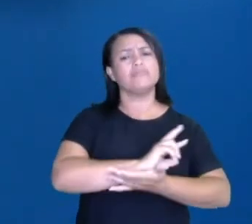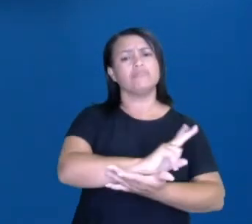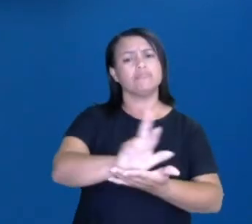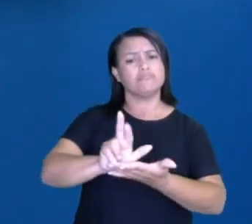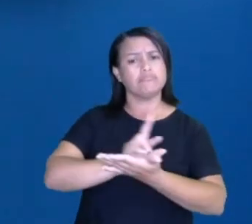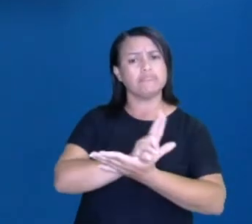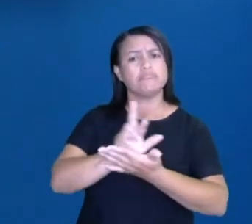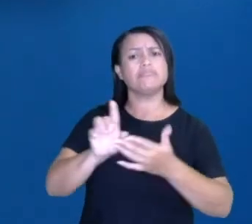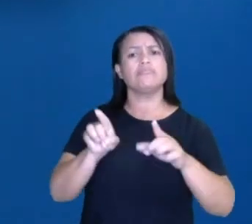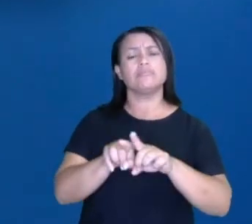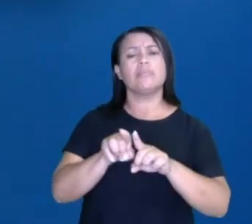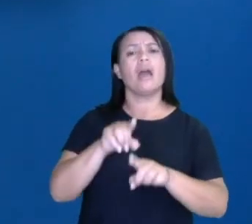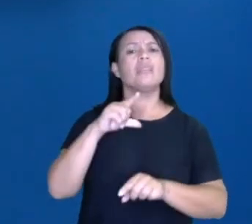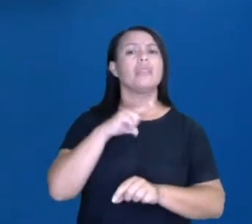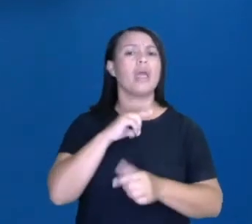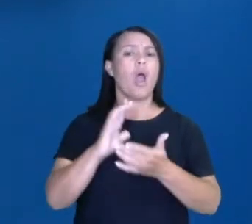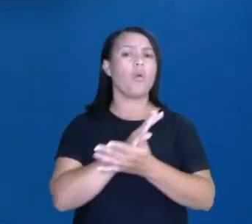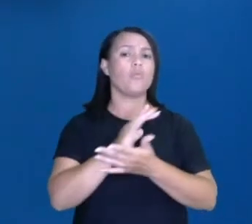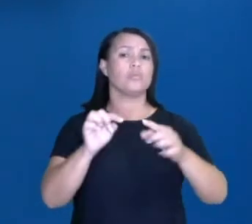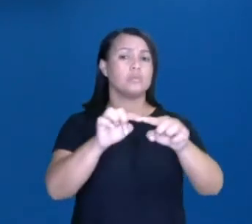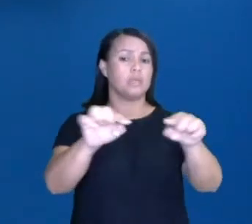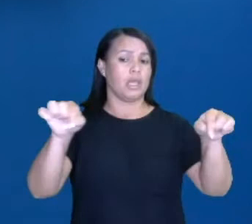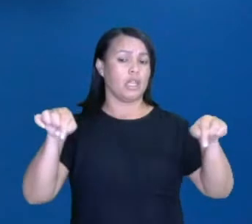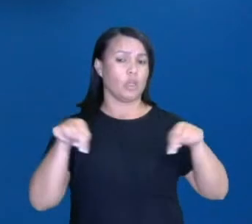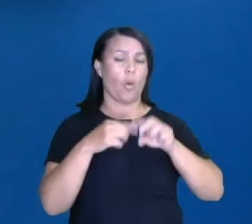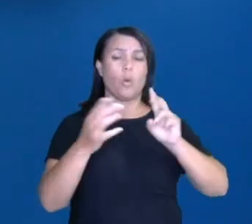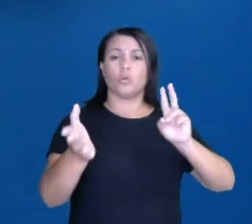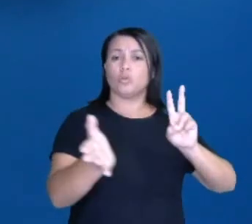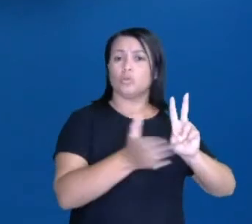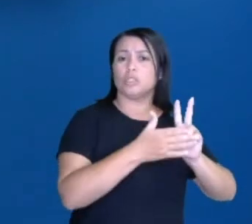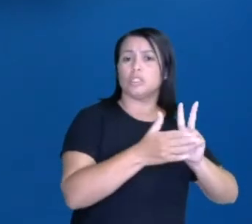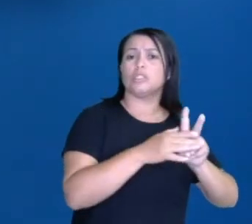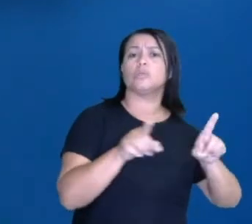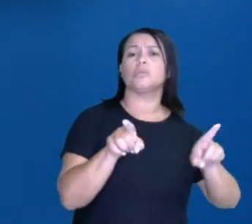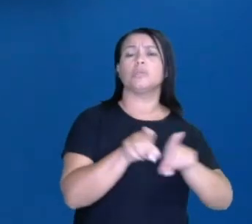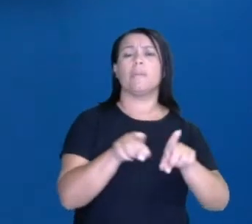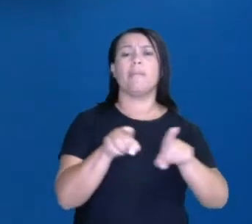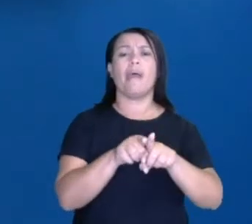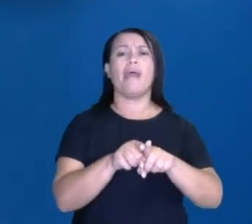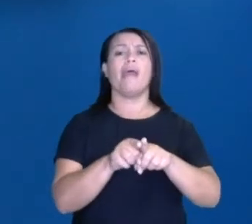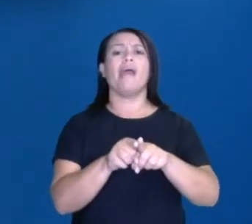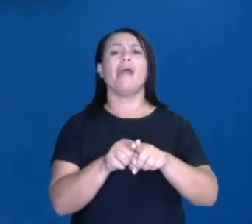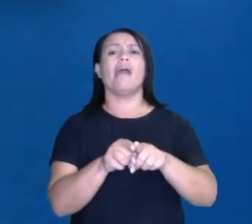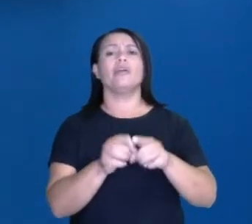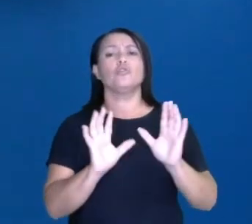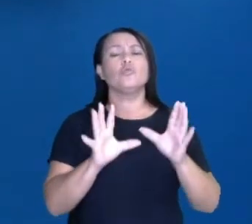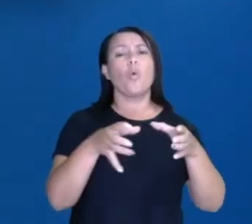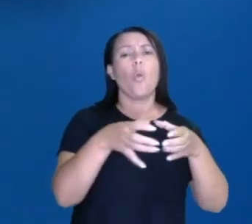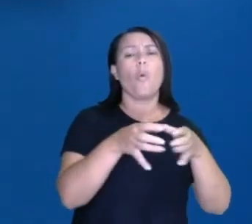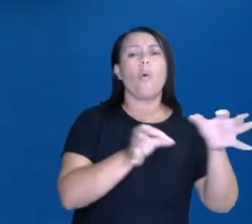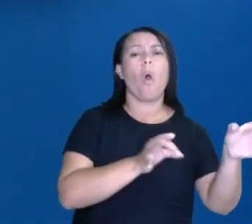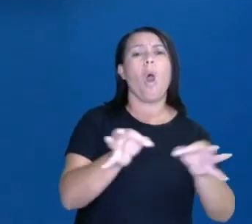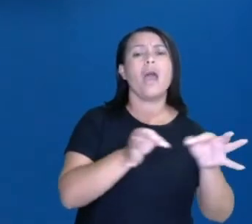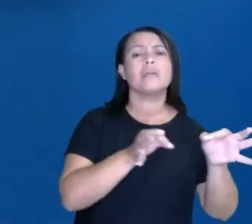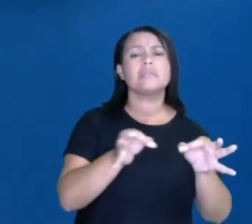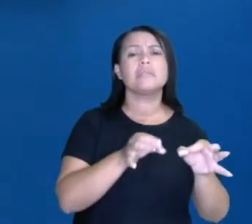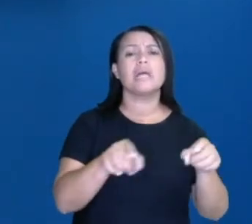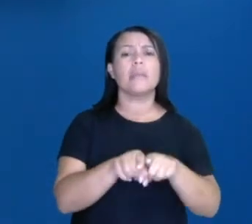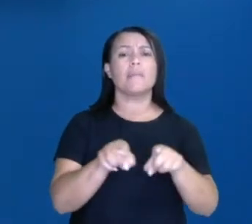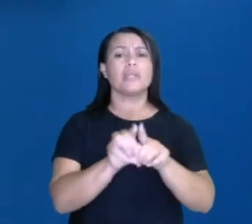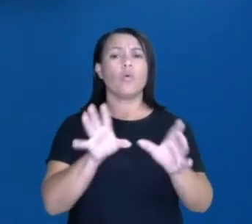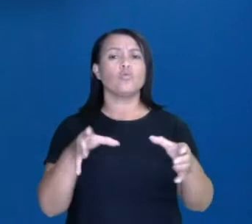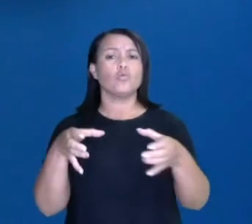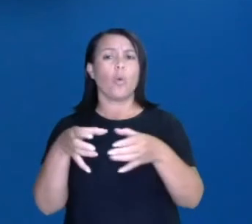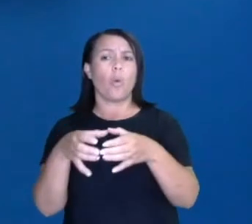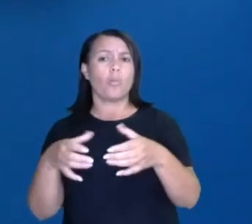exercidos. Né? Existem territórios dos índios, das gangues, das comunidades organizadas, dos grupos